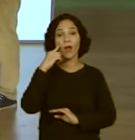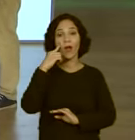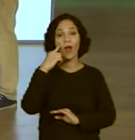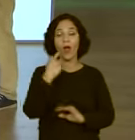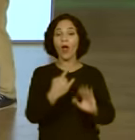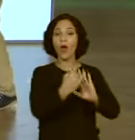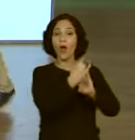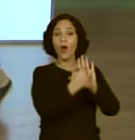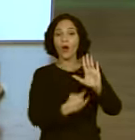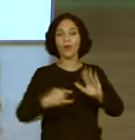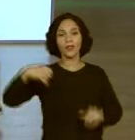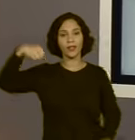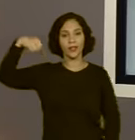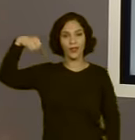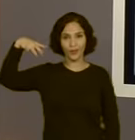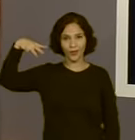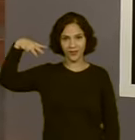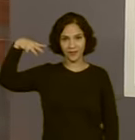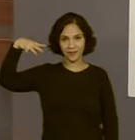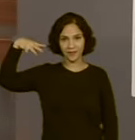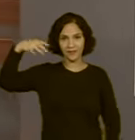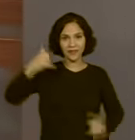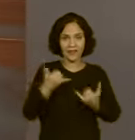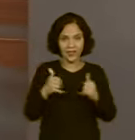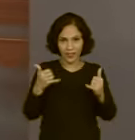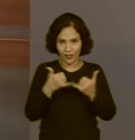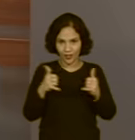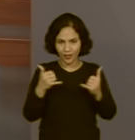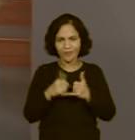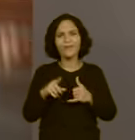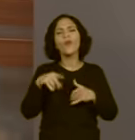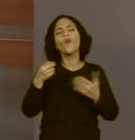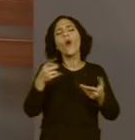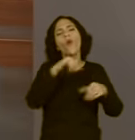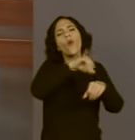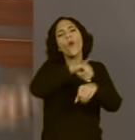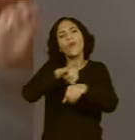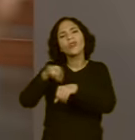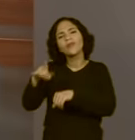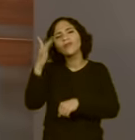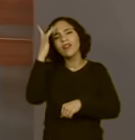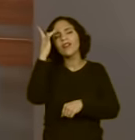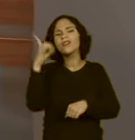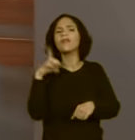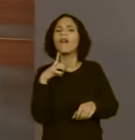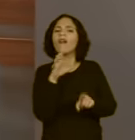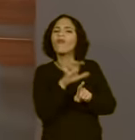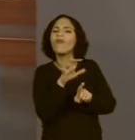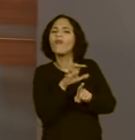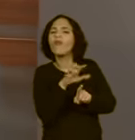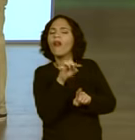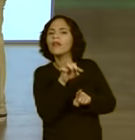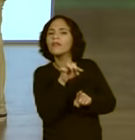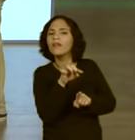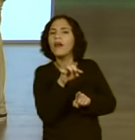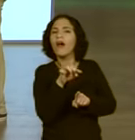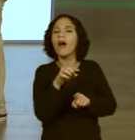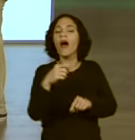Conta de energia. Quais são os objetos que você se lembra, professor, que impactam a conta de energia da